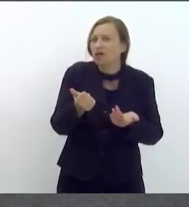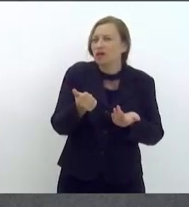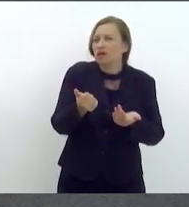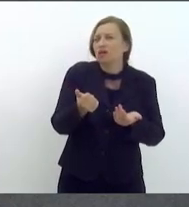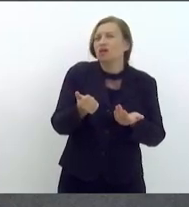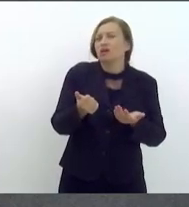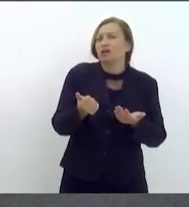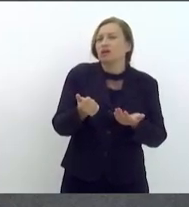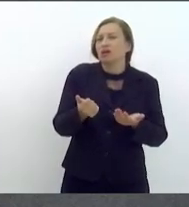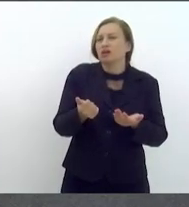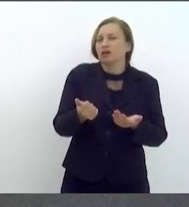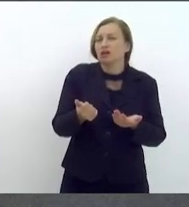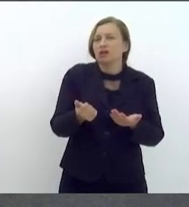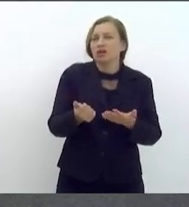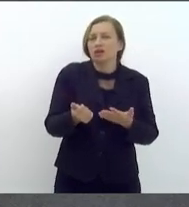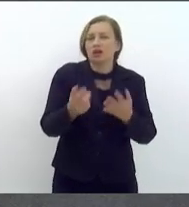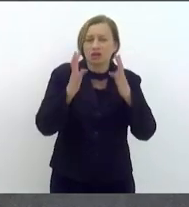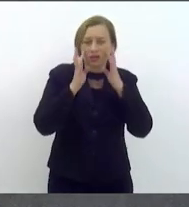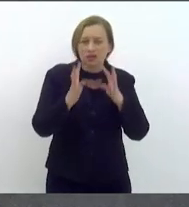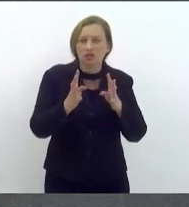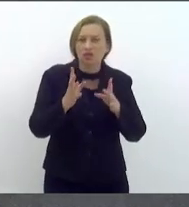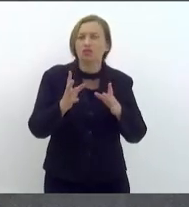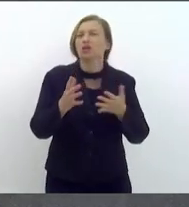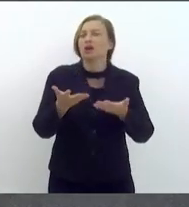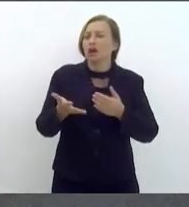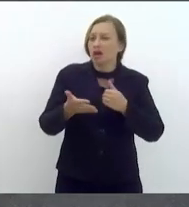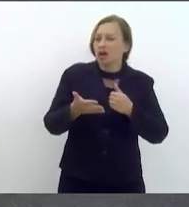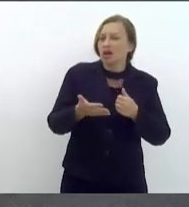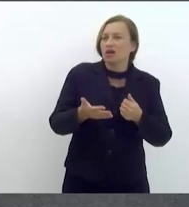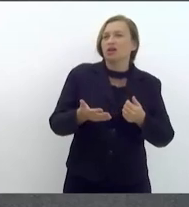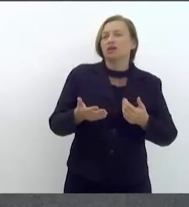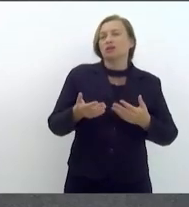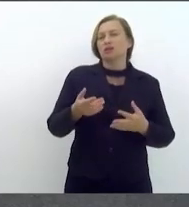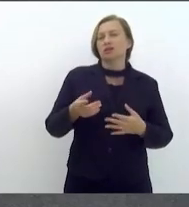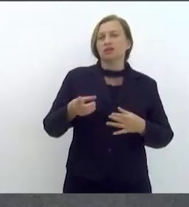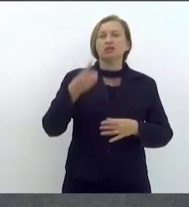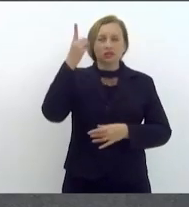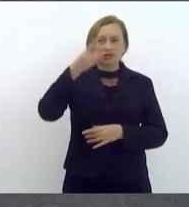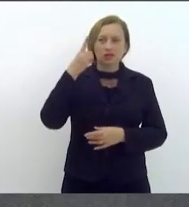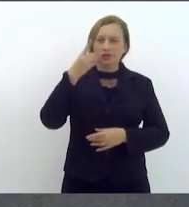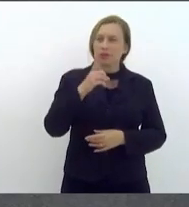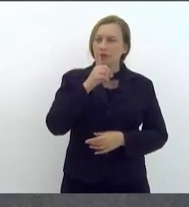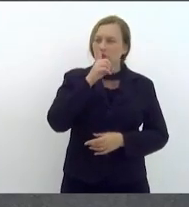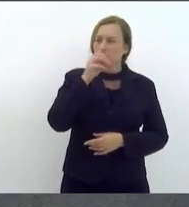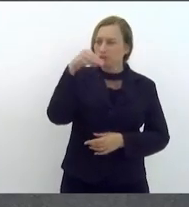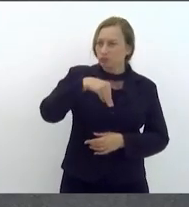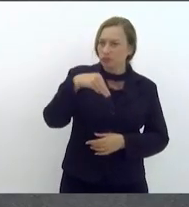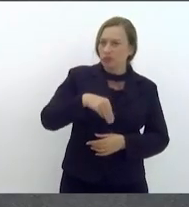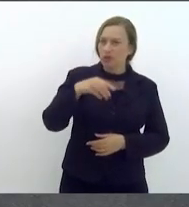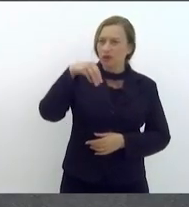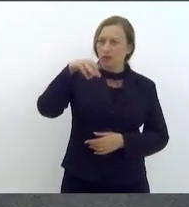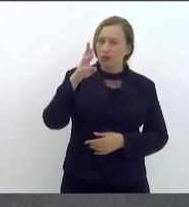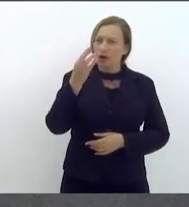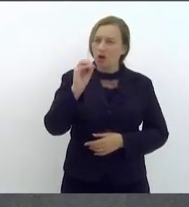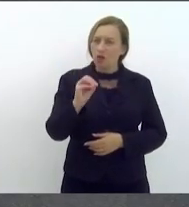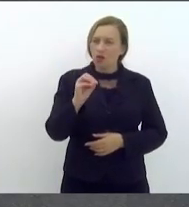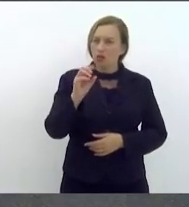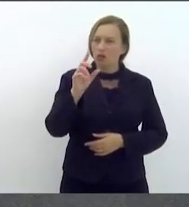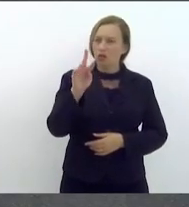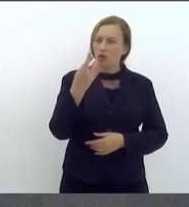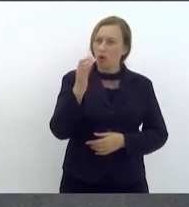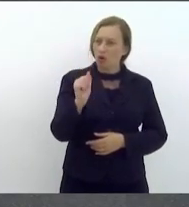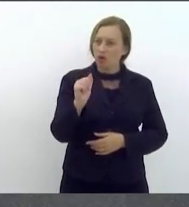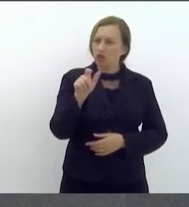solicitar um minuto de silêncio em memória do Senhor Mauro Rocha